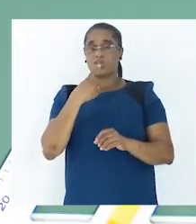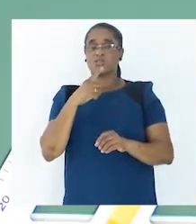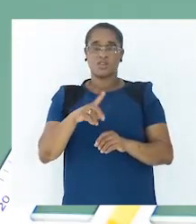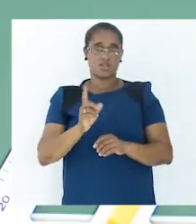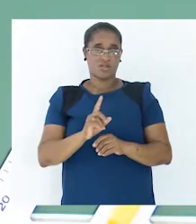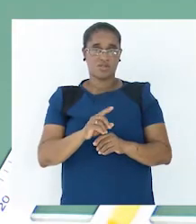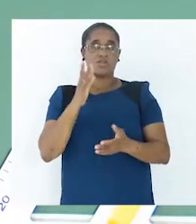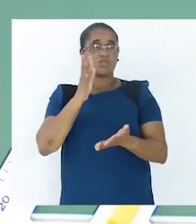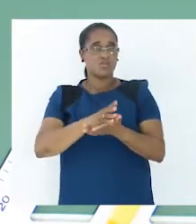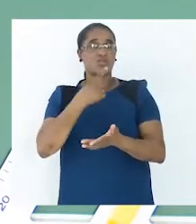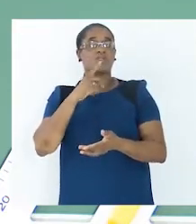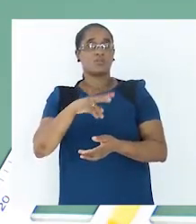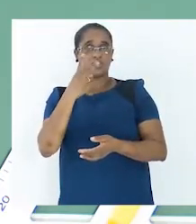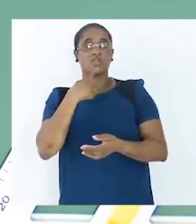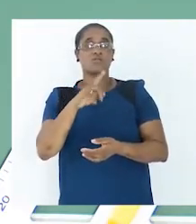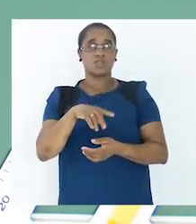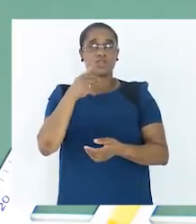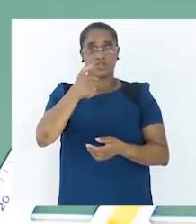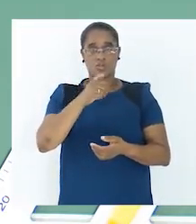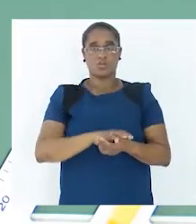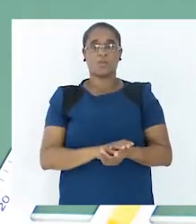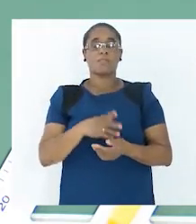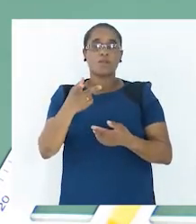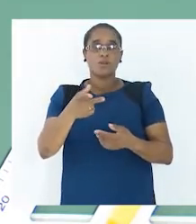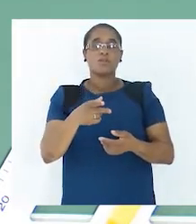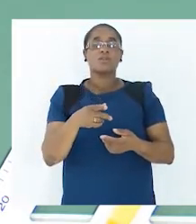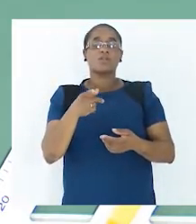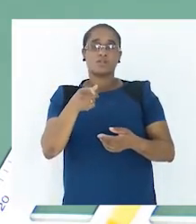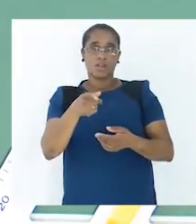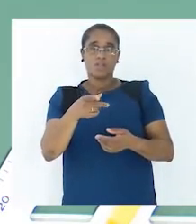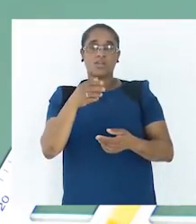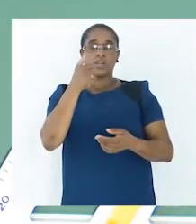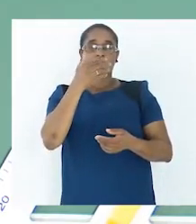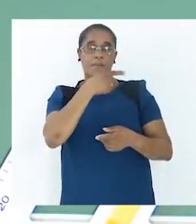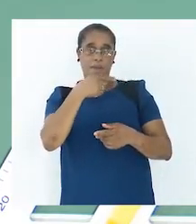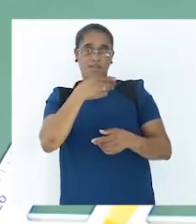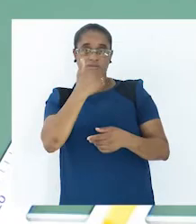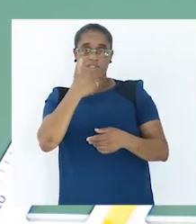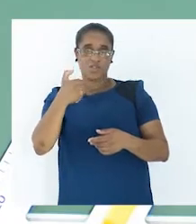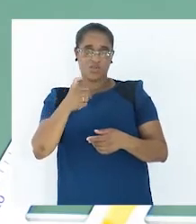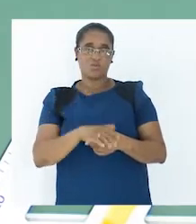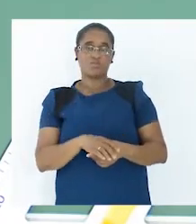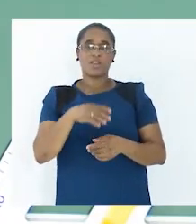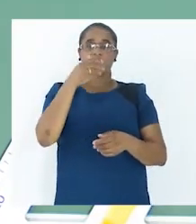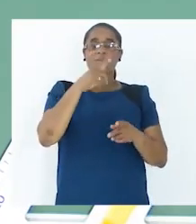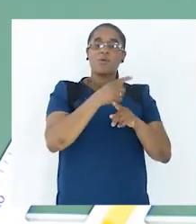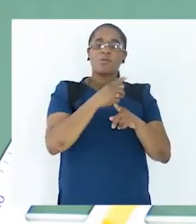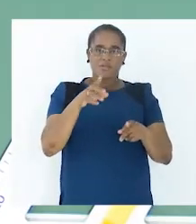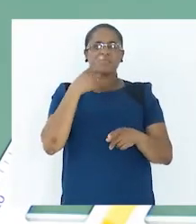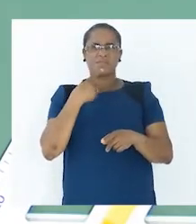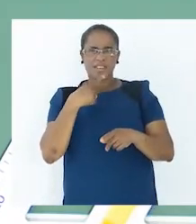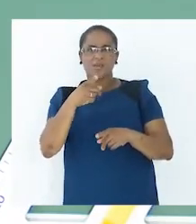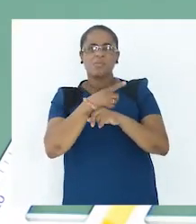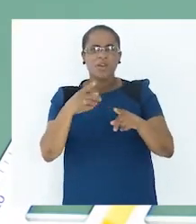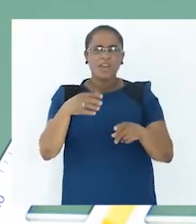vamos repetir duas vezes o 5, portanto o resultado vai dar menos 25. Ficou claro porque é que o resultado vai dar menos 25 e